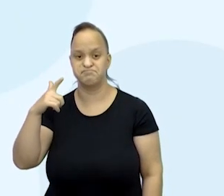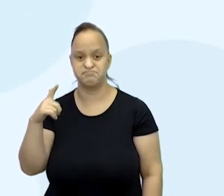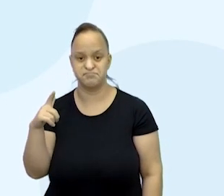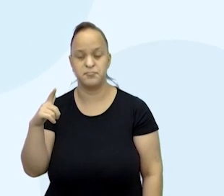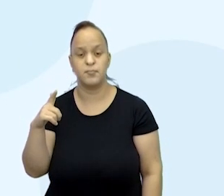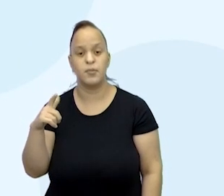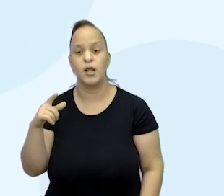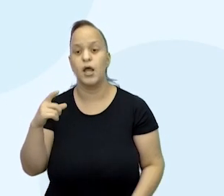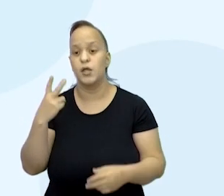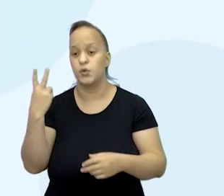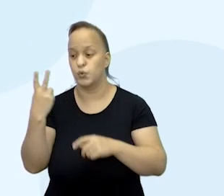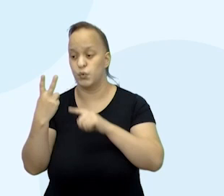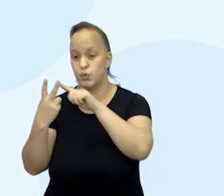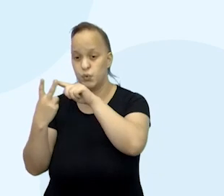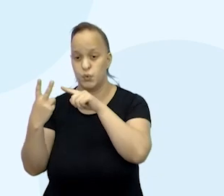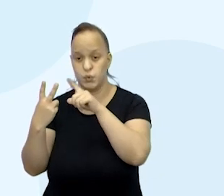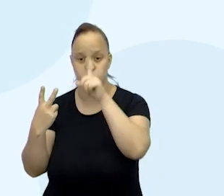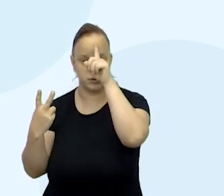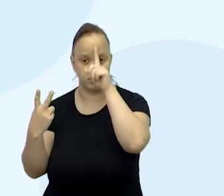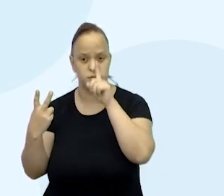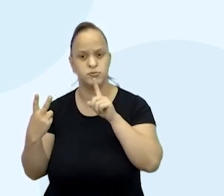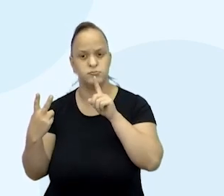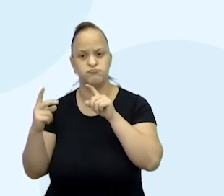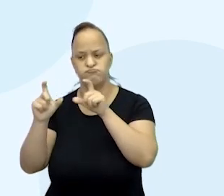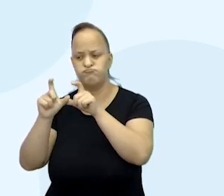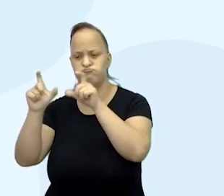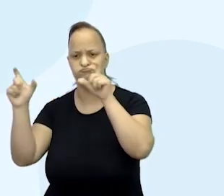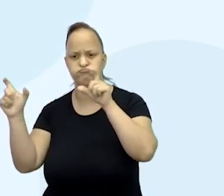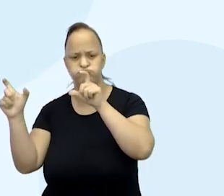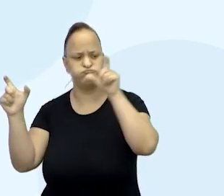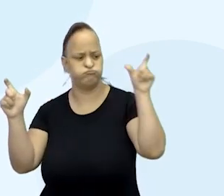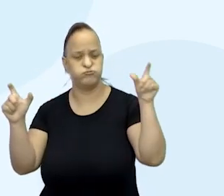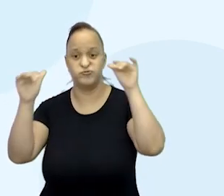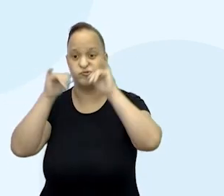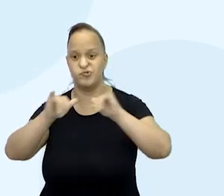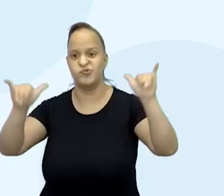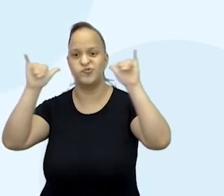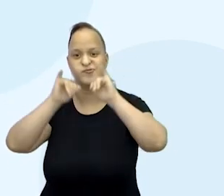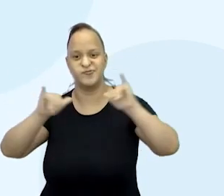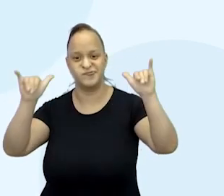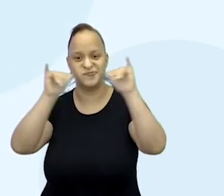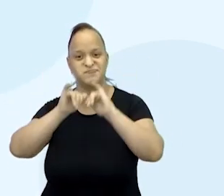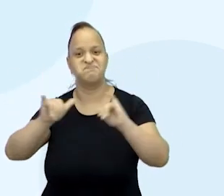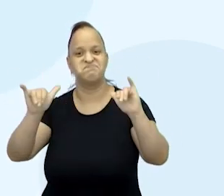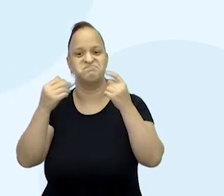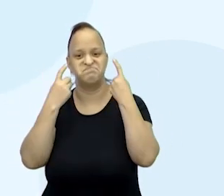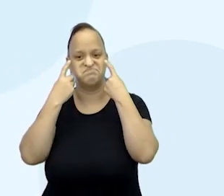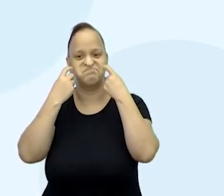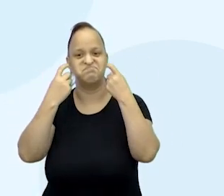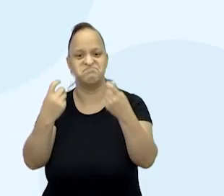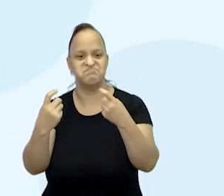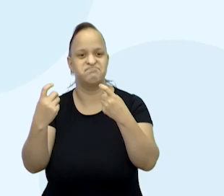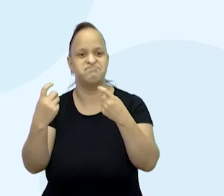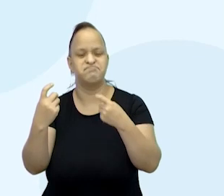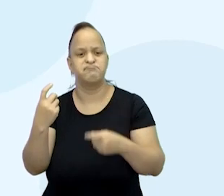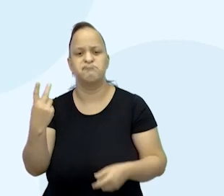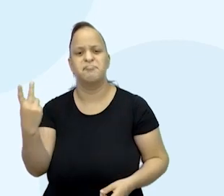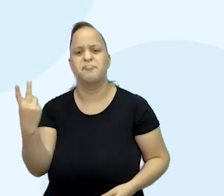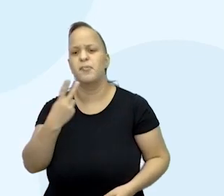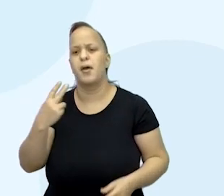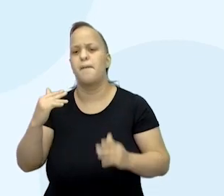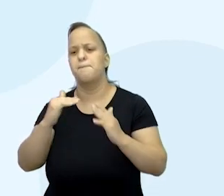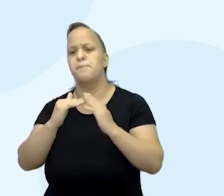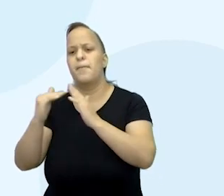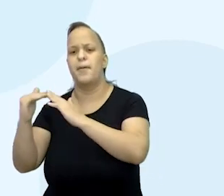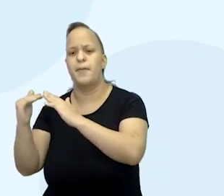duas imagens bem interessantes, que são duas propagandas, tá? De conjuntos habitacionais